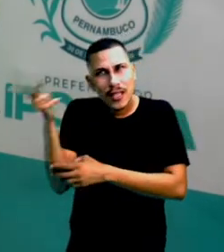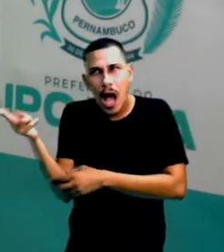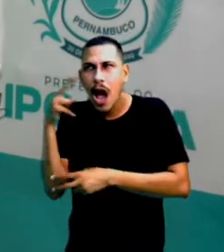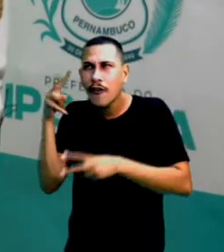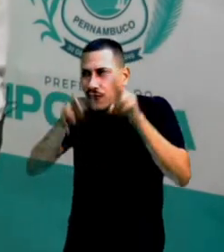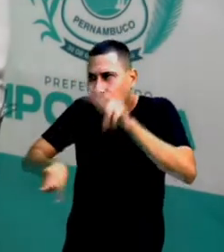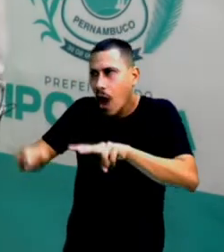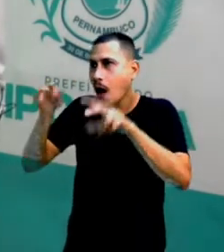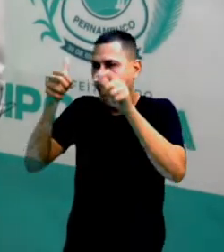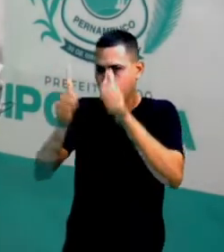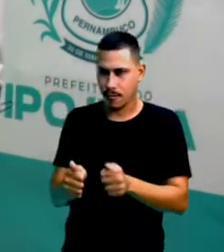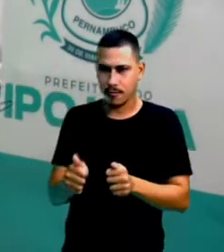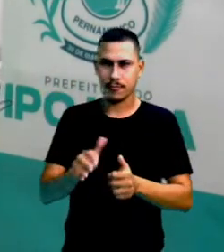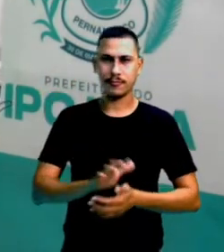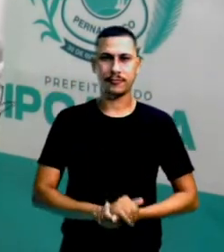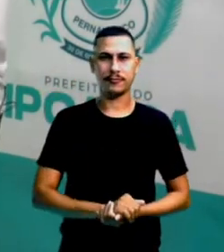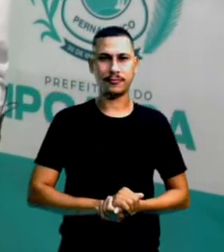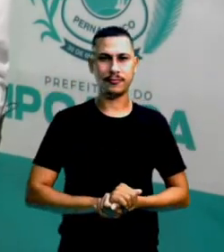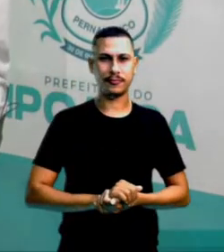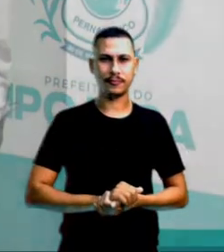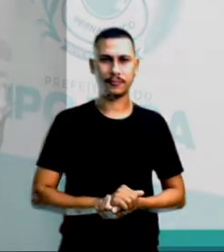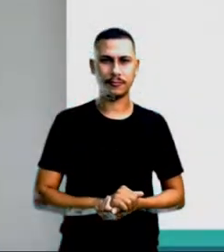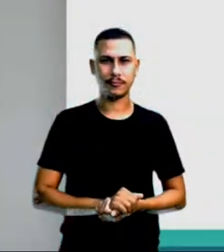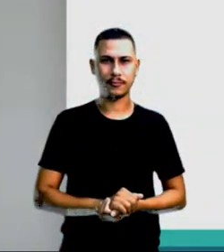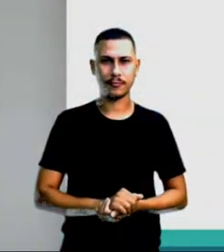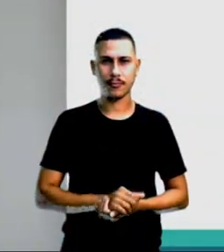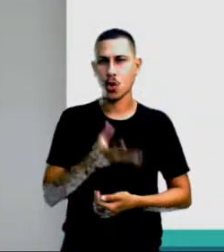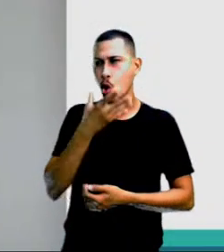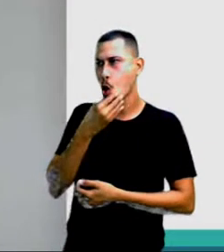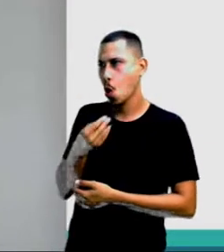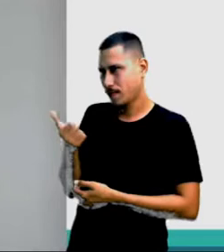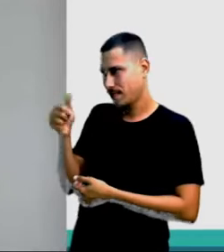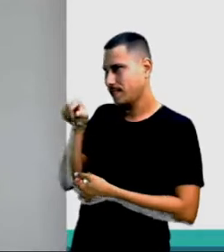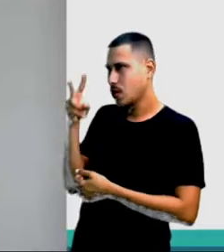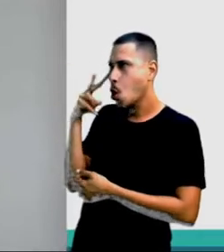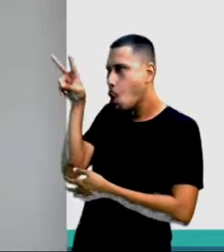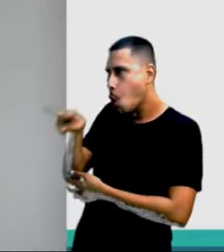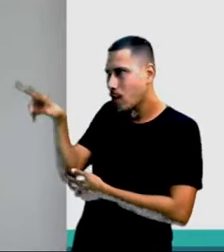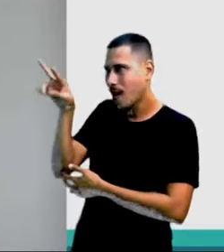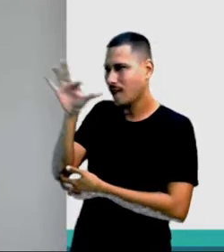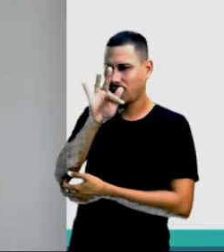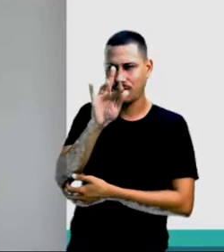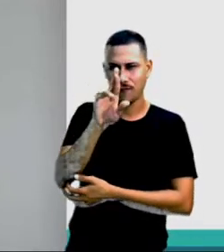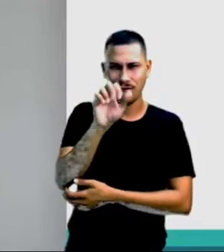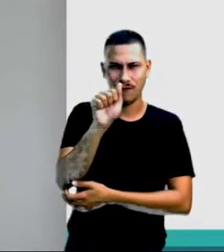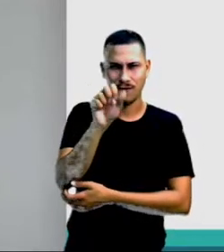vamos lá. Olha aqui ele, já, com uma certa idade, né?